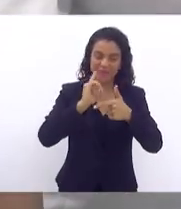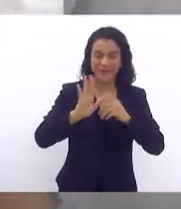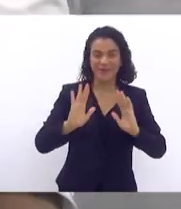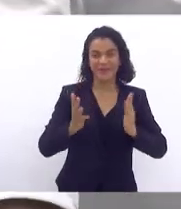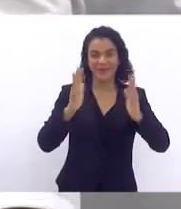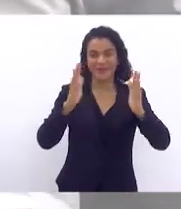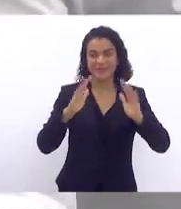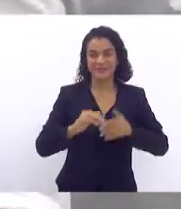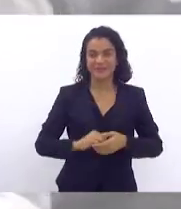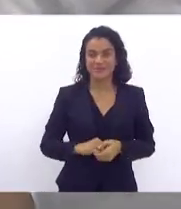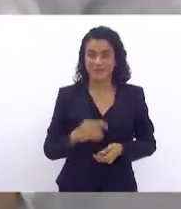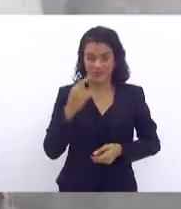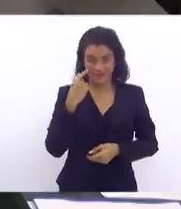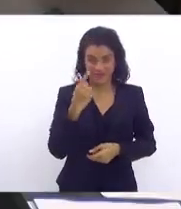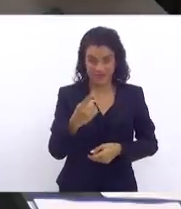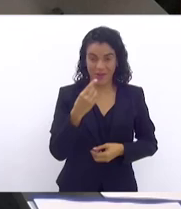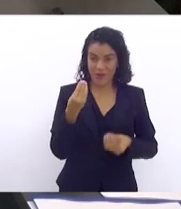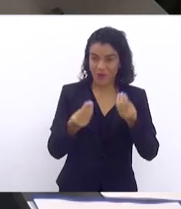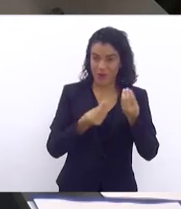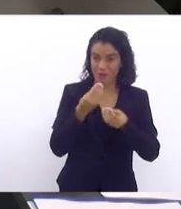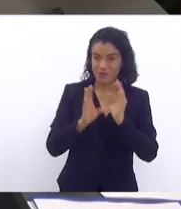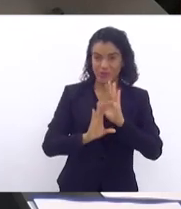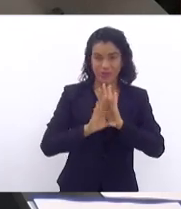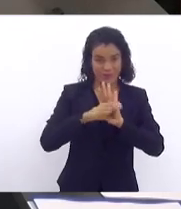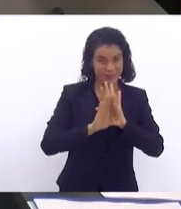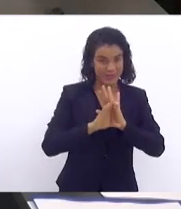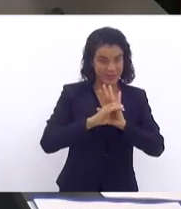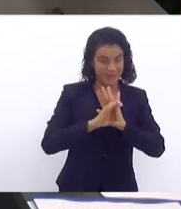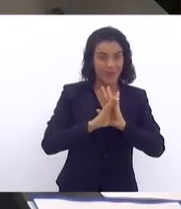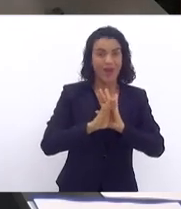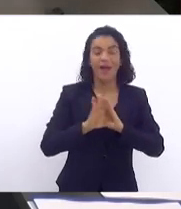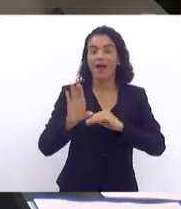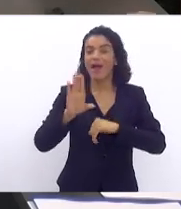Você veja que a gente acabou de conceituar a